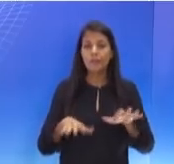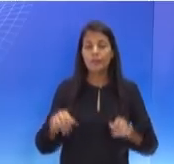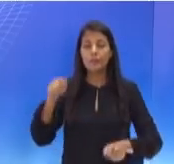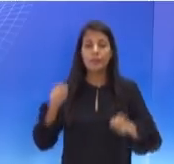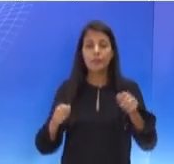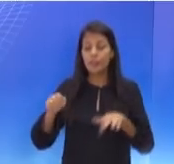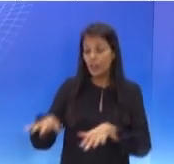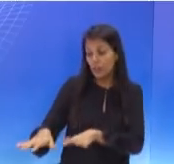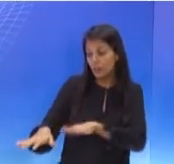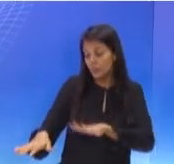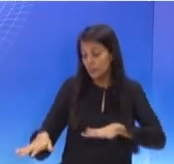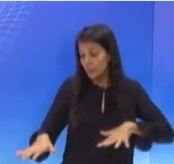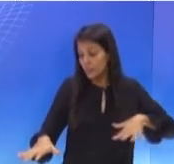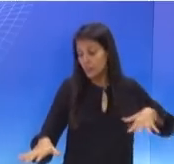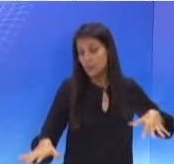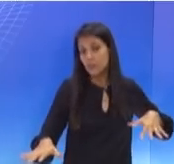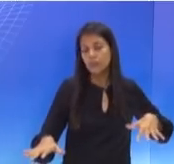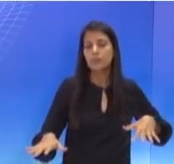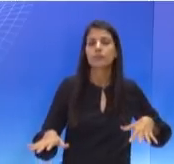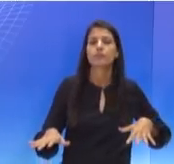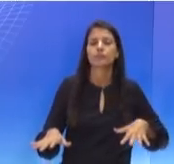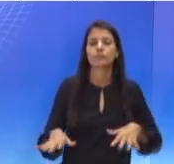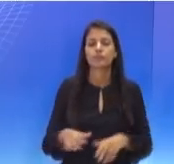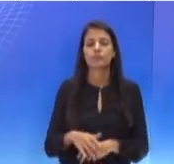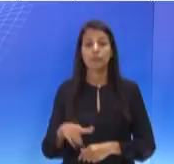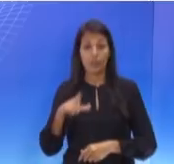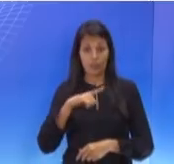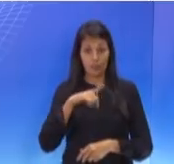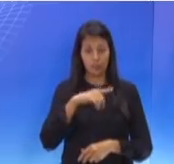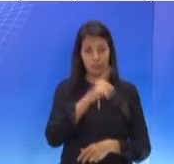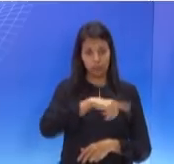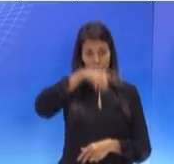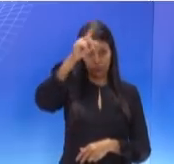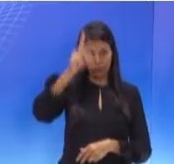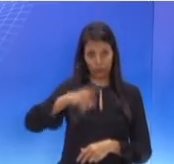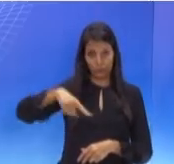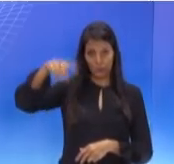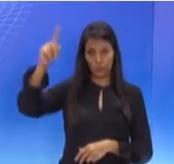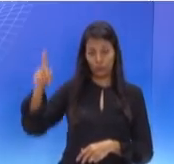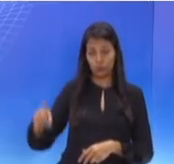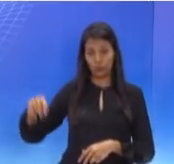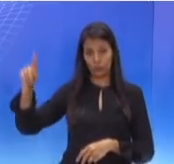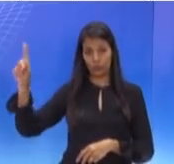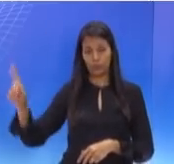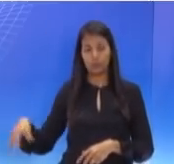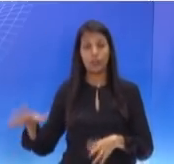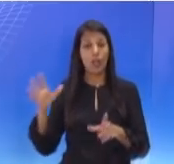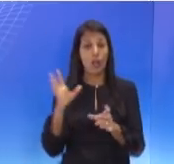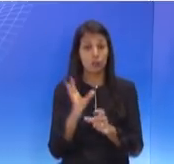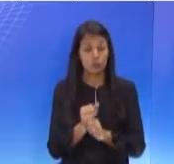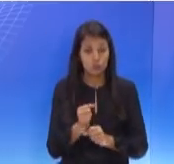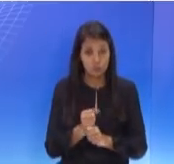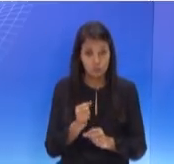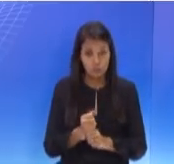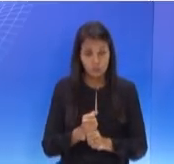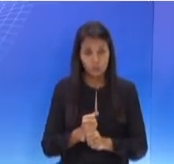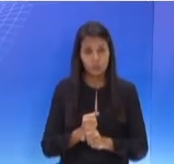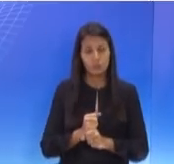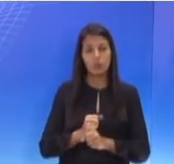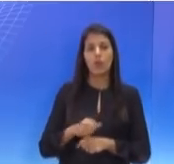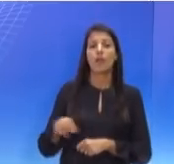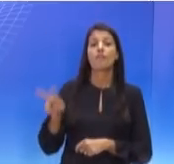um congestionamento. Então, aí nós temos um gráfico de uma função, velocidade por